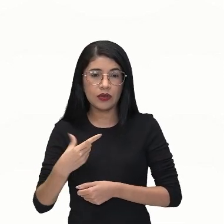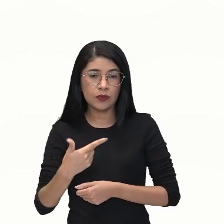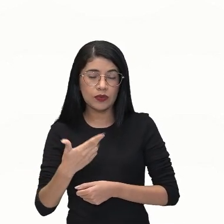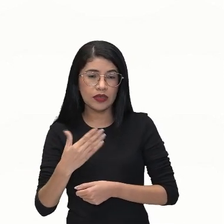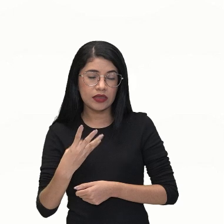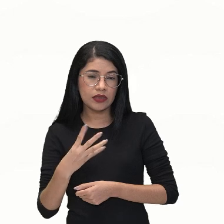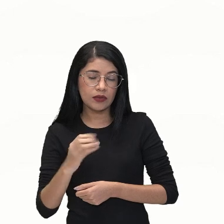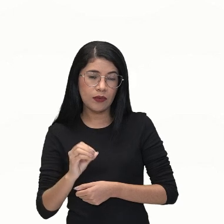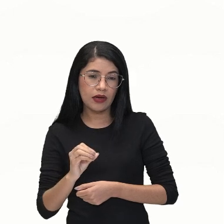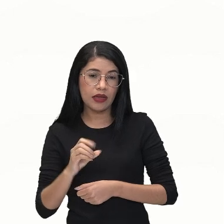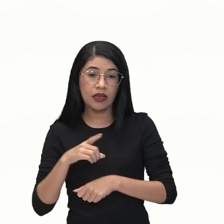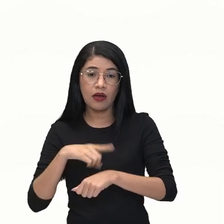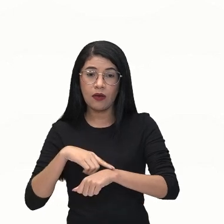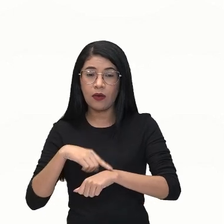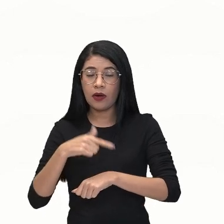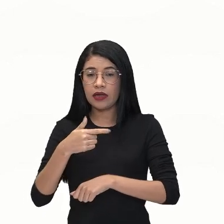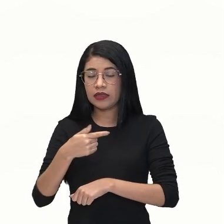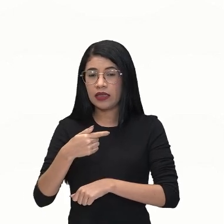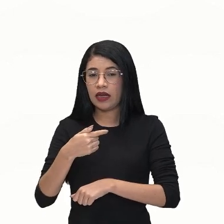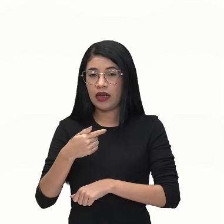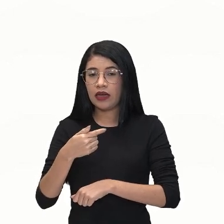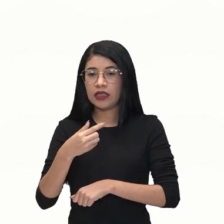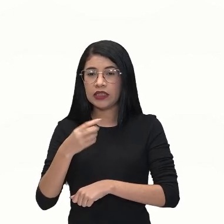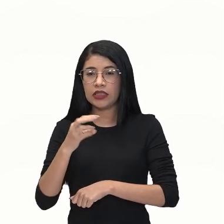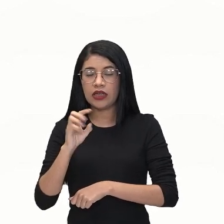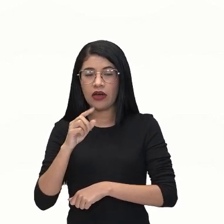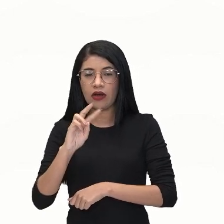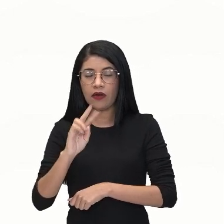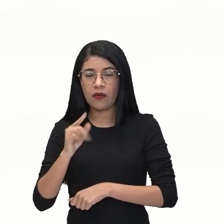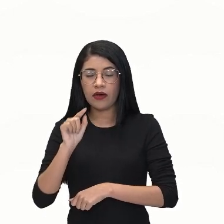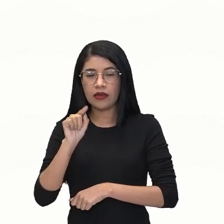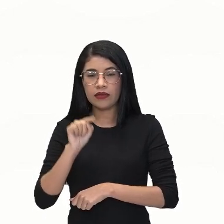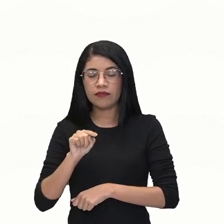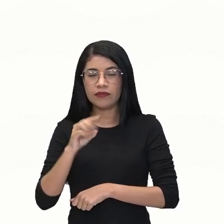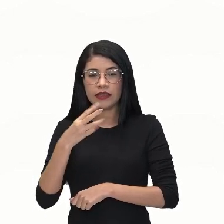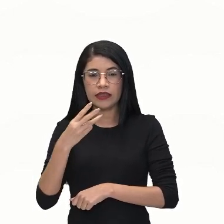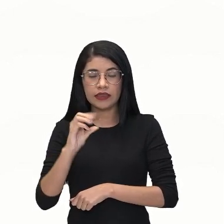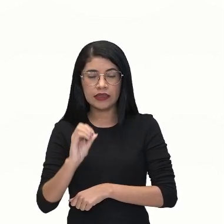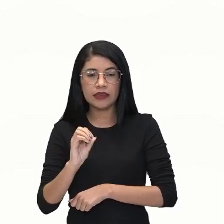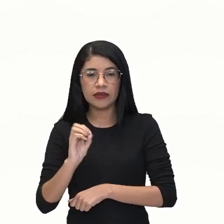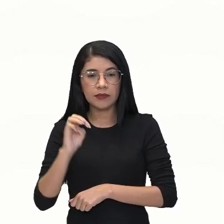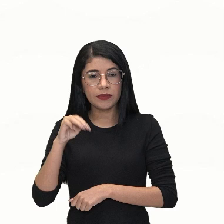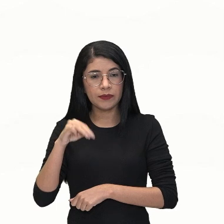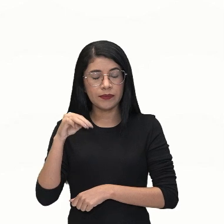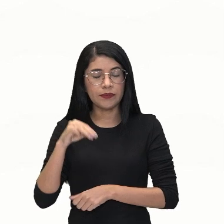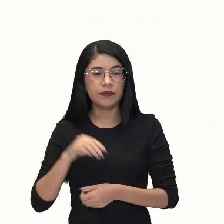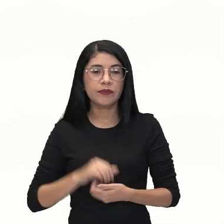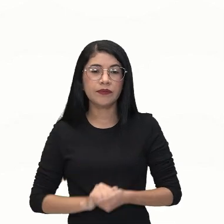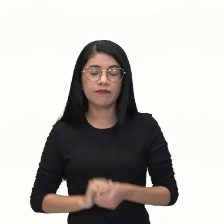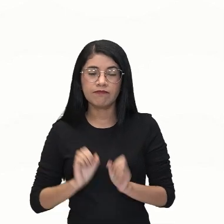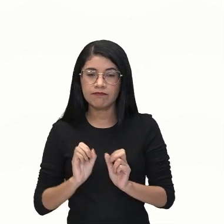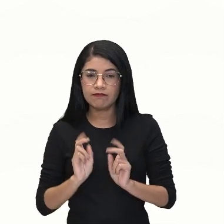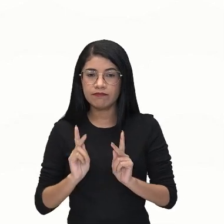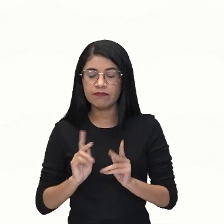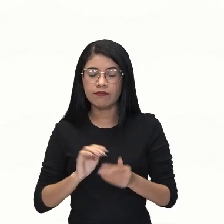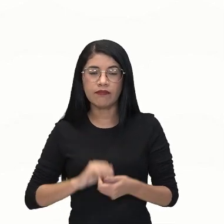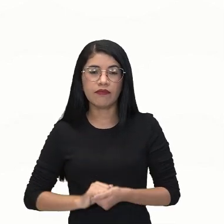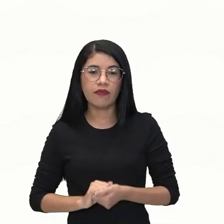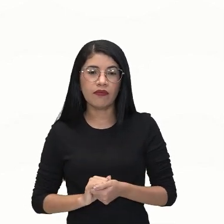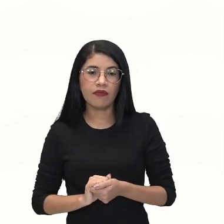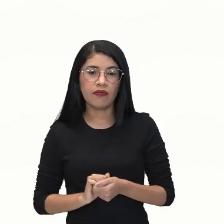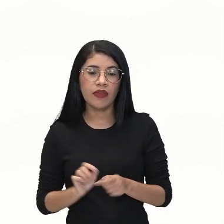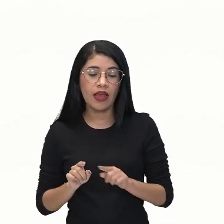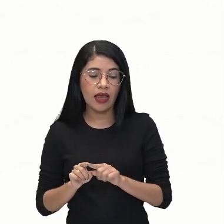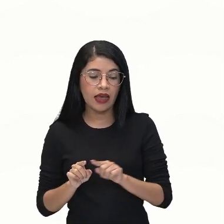exatamente às 7h30. Belezinha? Belezinha. Agora, ele vai